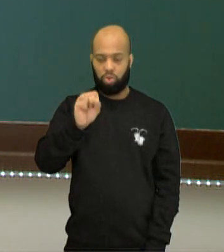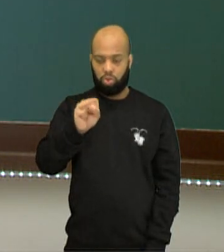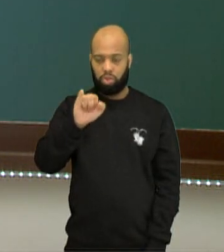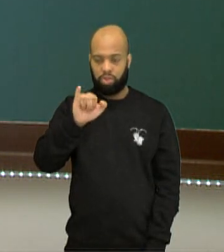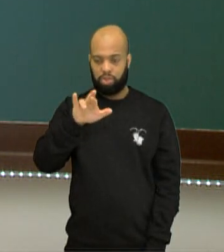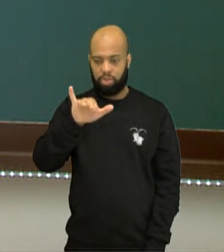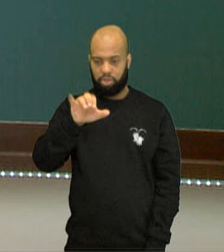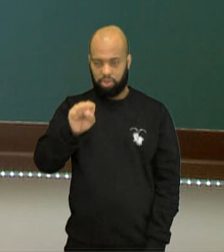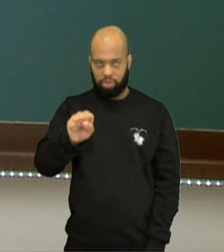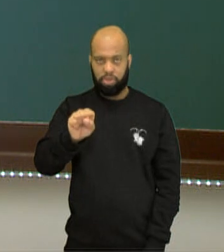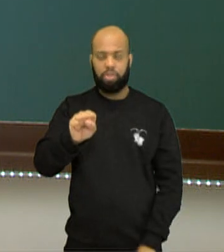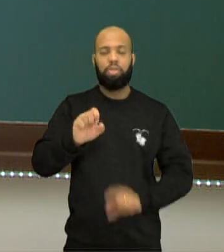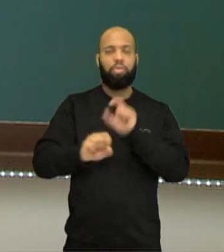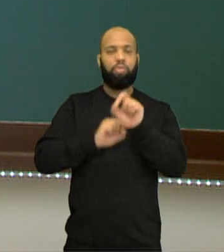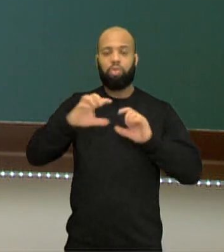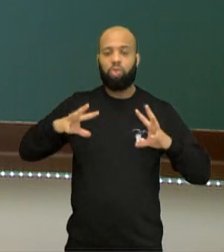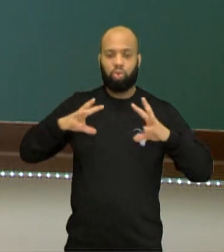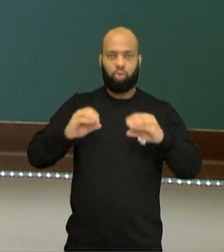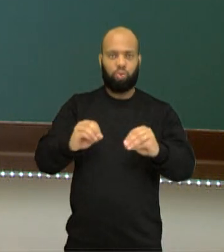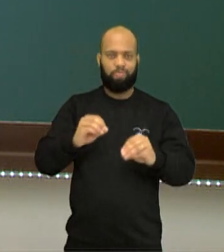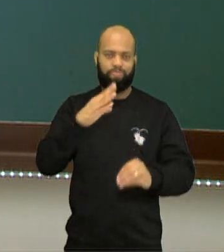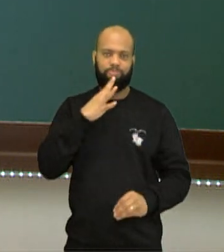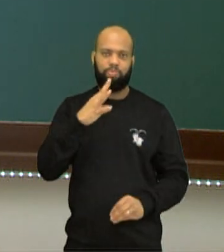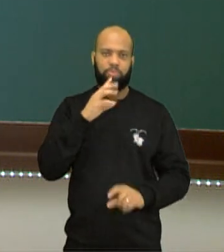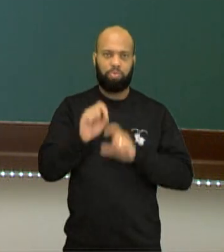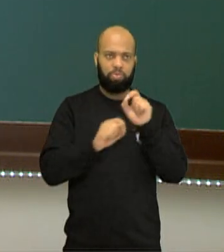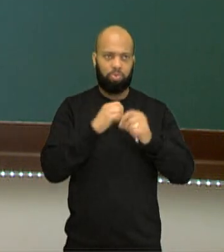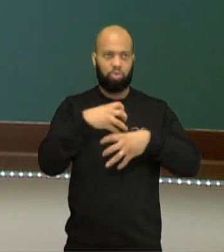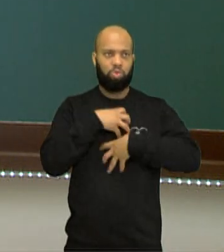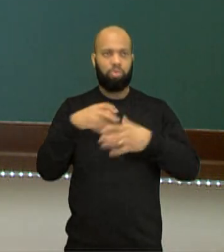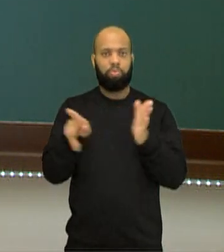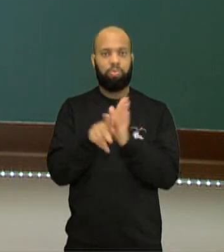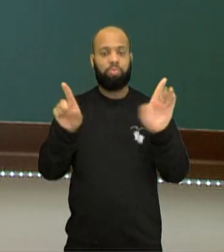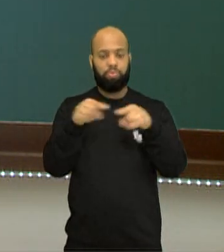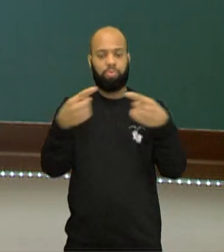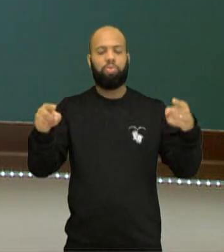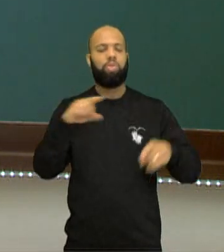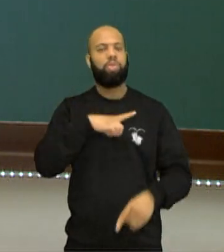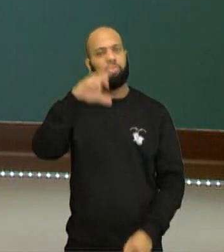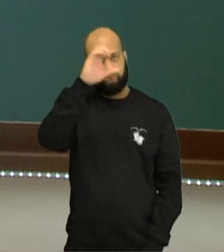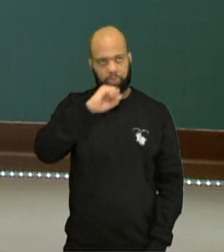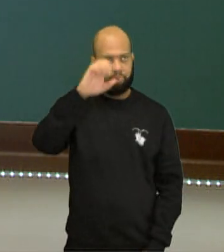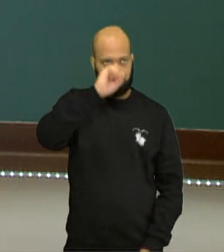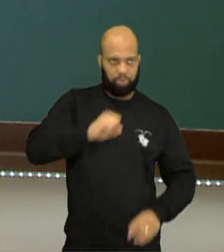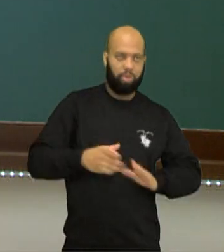mundo conhecido fosse civilizado através da música.